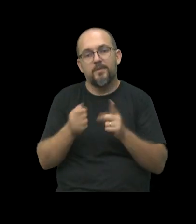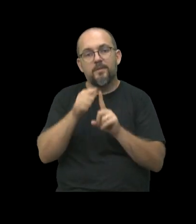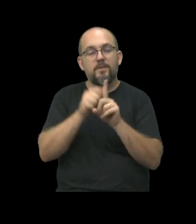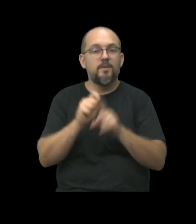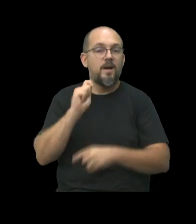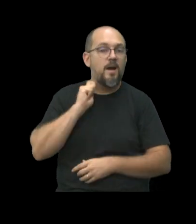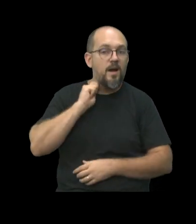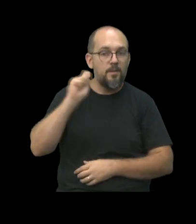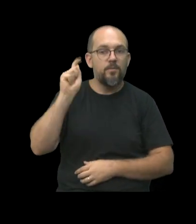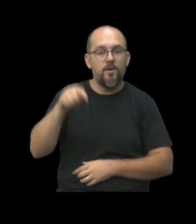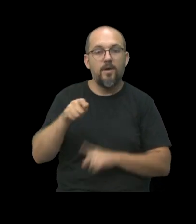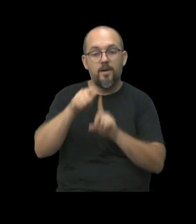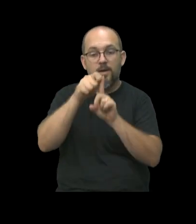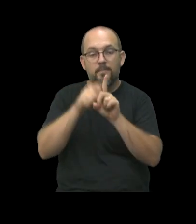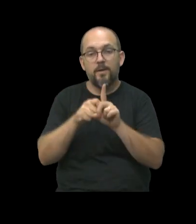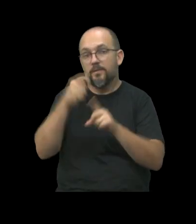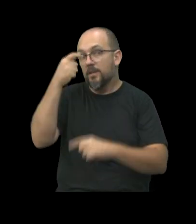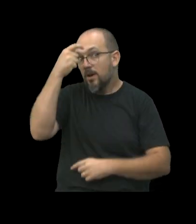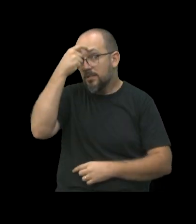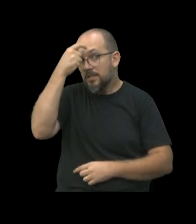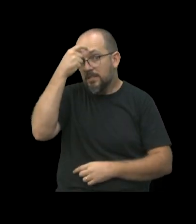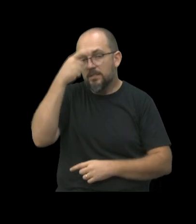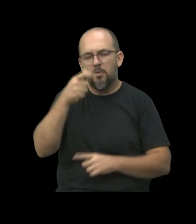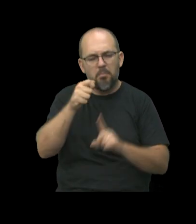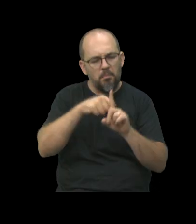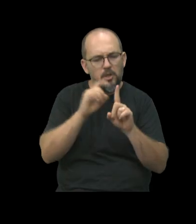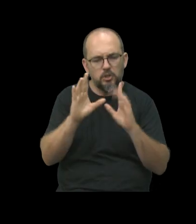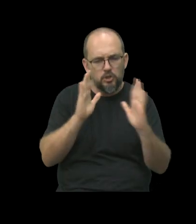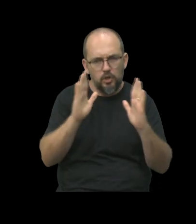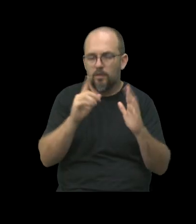conscientização, mas o respeito é todos os